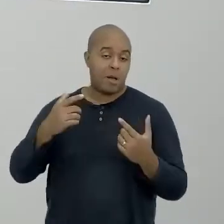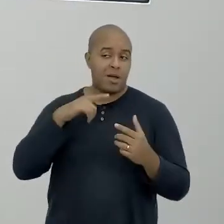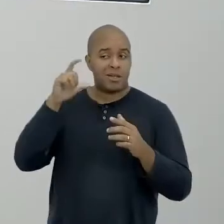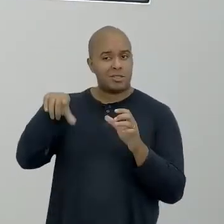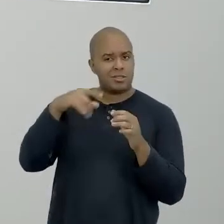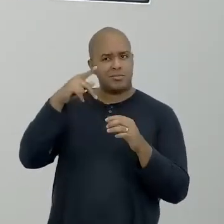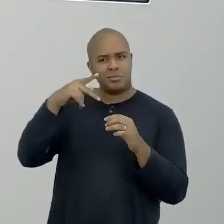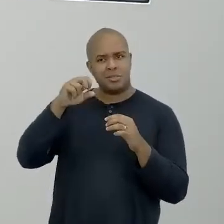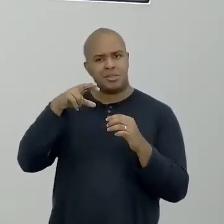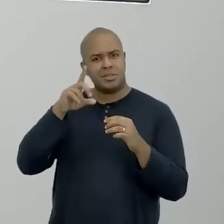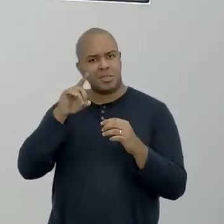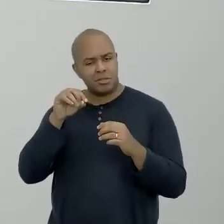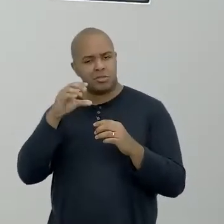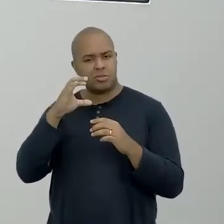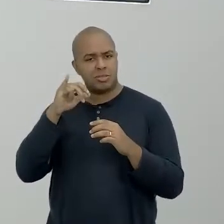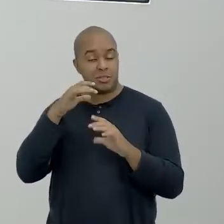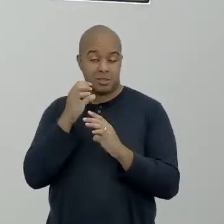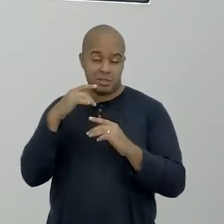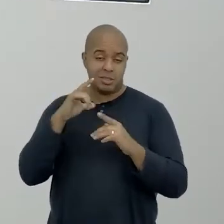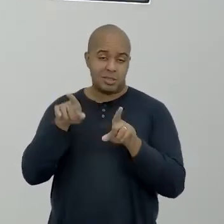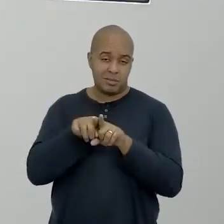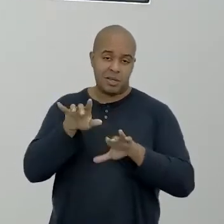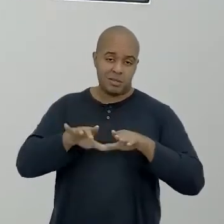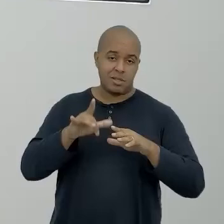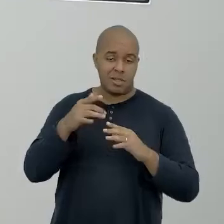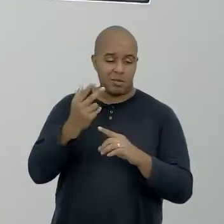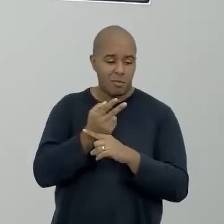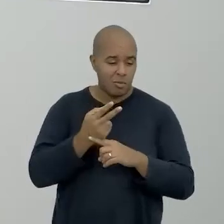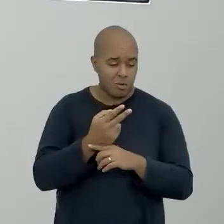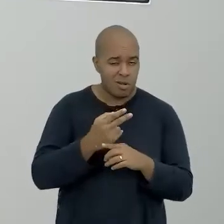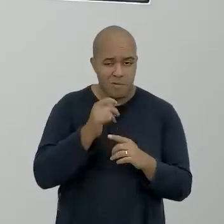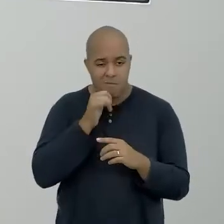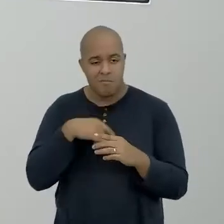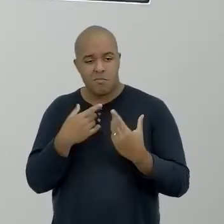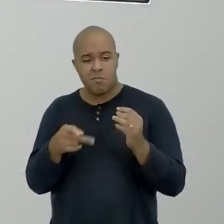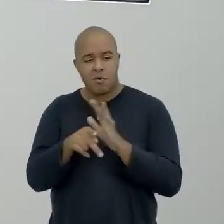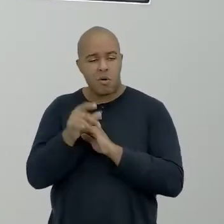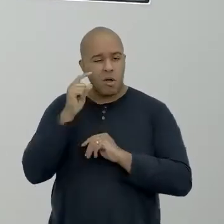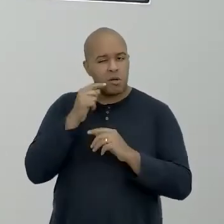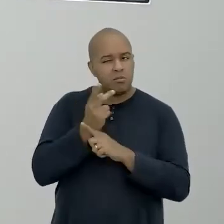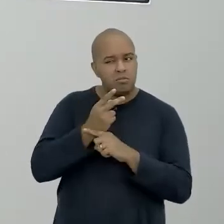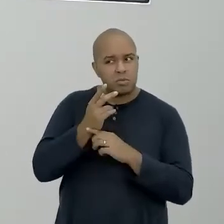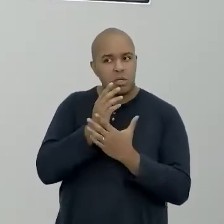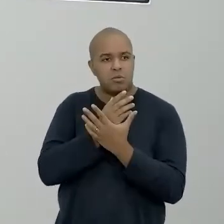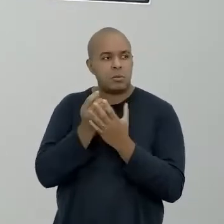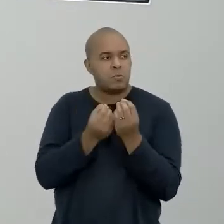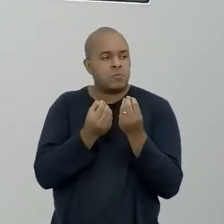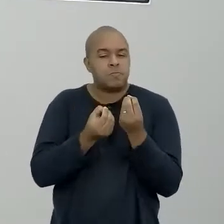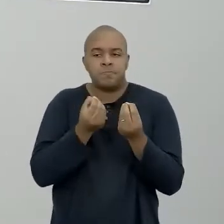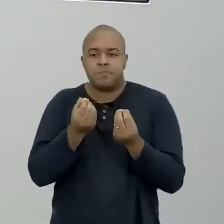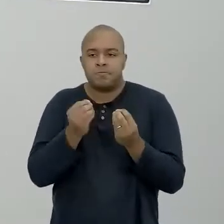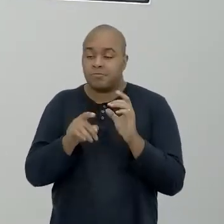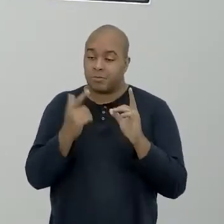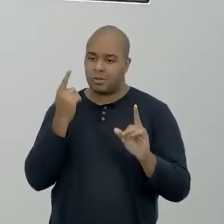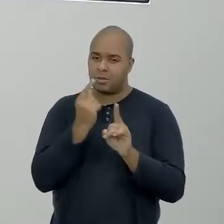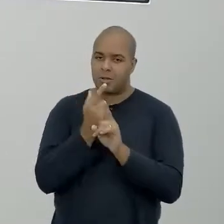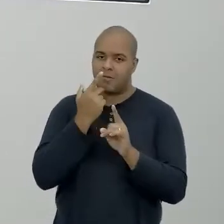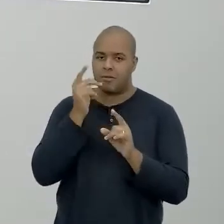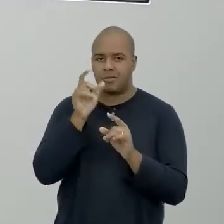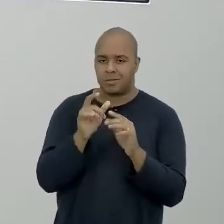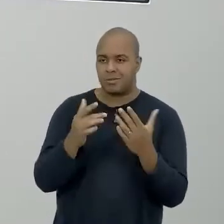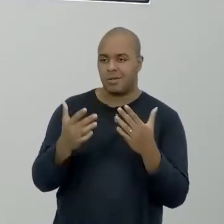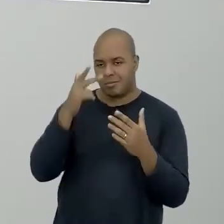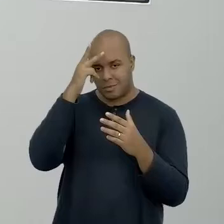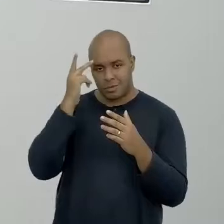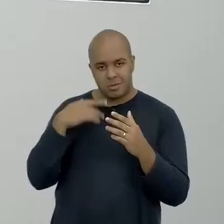Daqueles pseudocientistas, talvez, que buscavam um fundamento para dizer, por exemplo, que